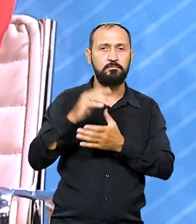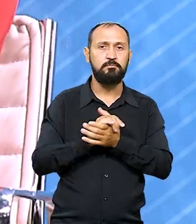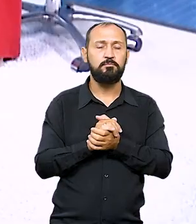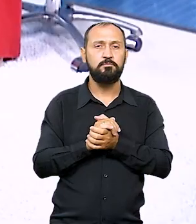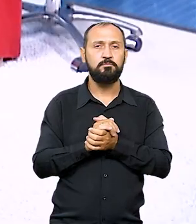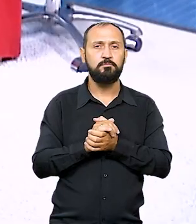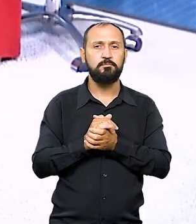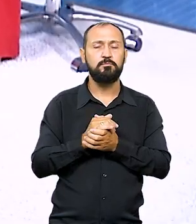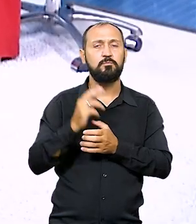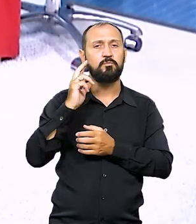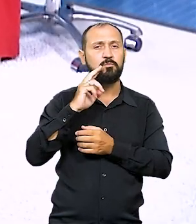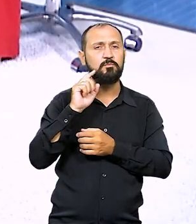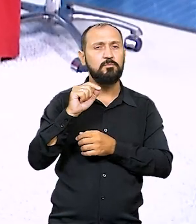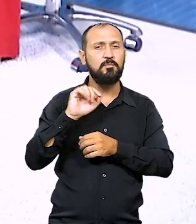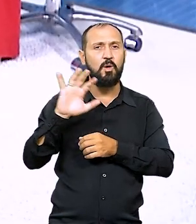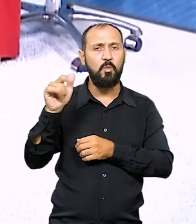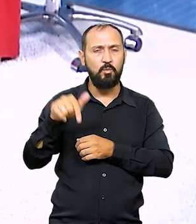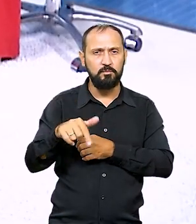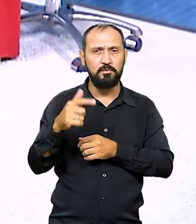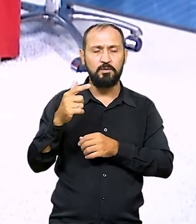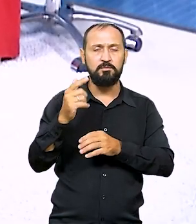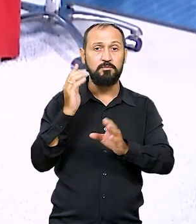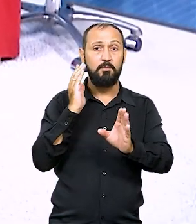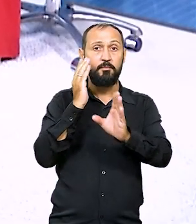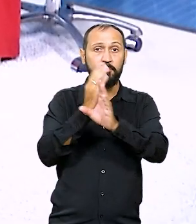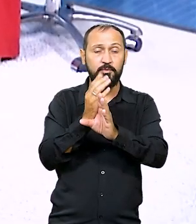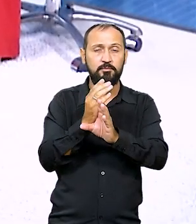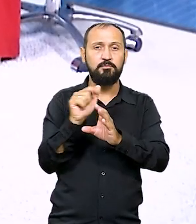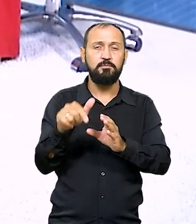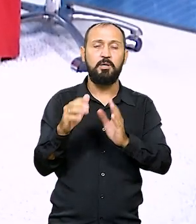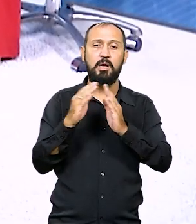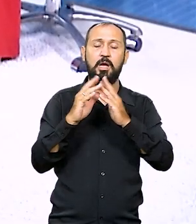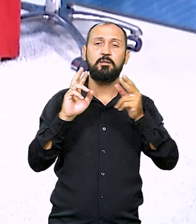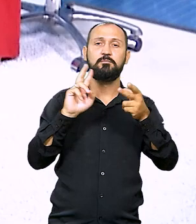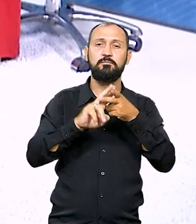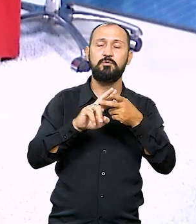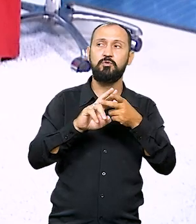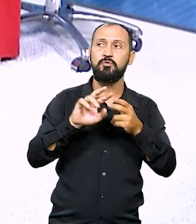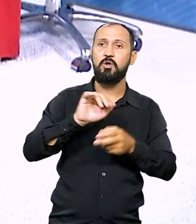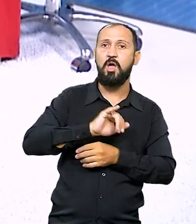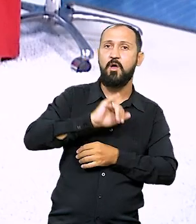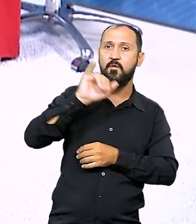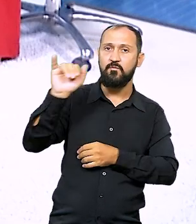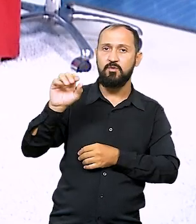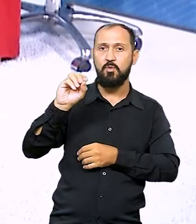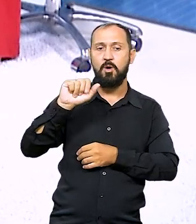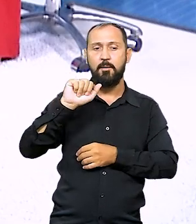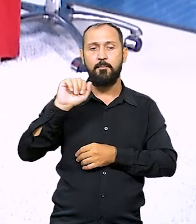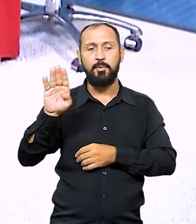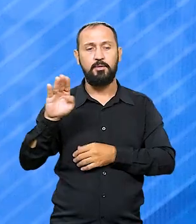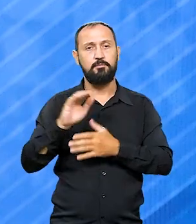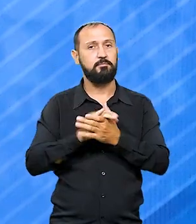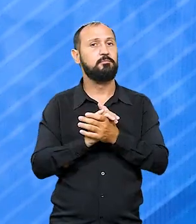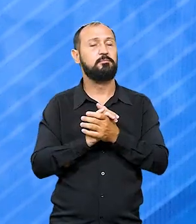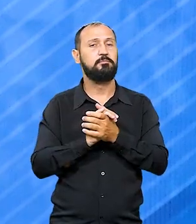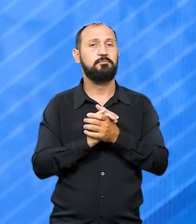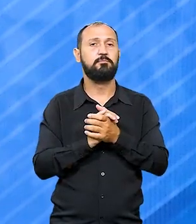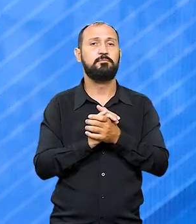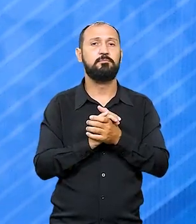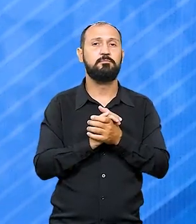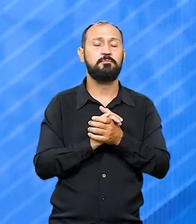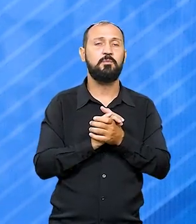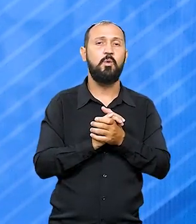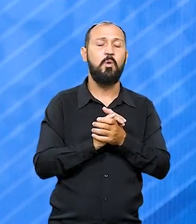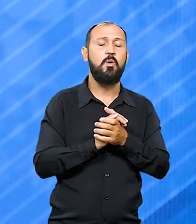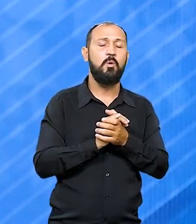advogado? Geralmente, logo que acontece o flagrante, o estabelecimento penal ele comunica a OAB e